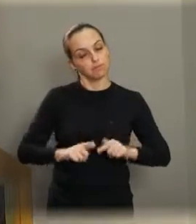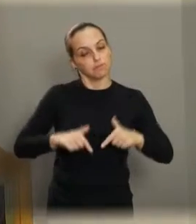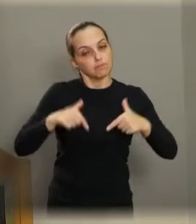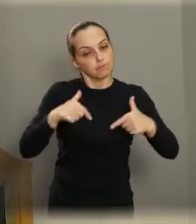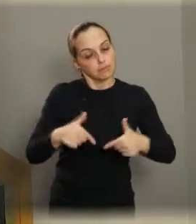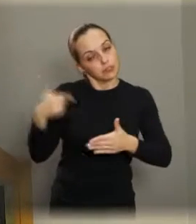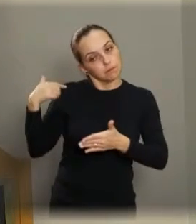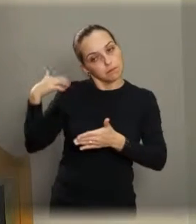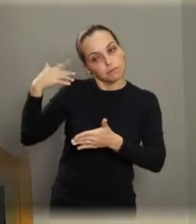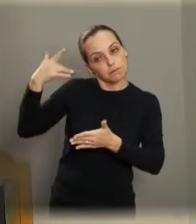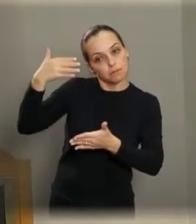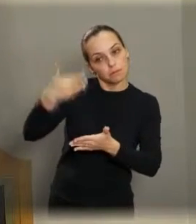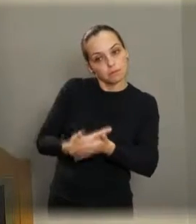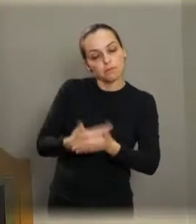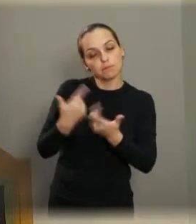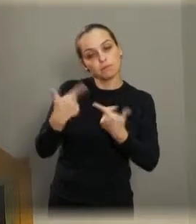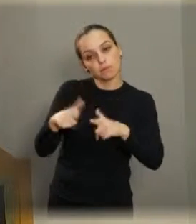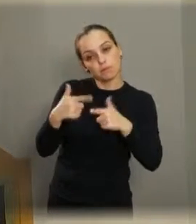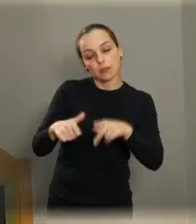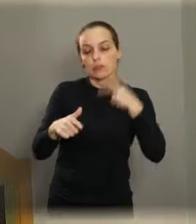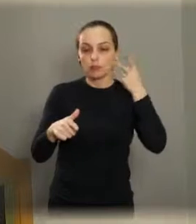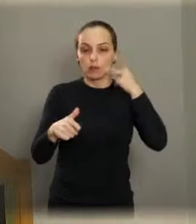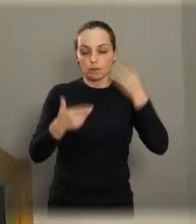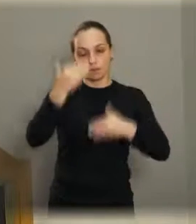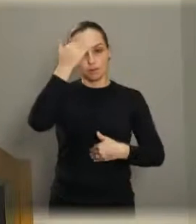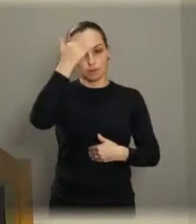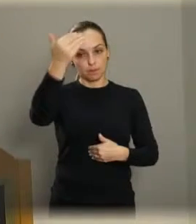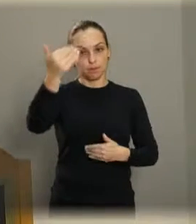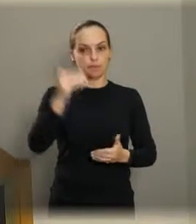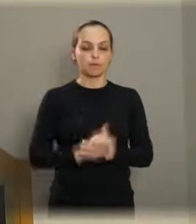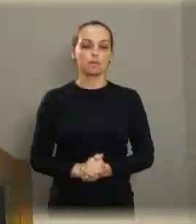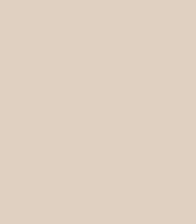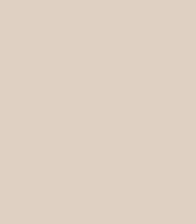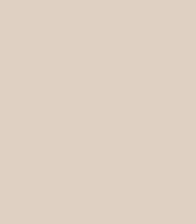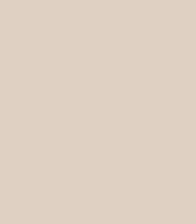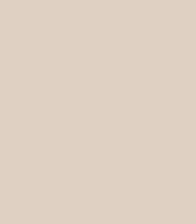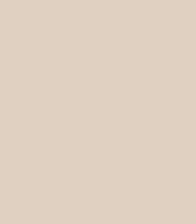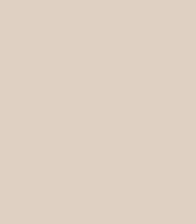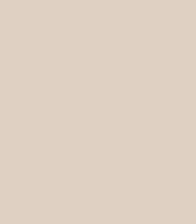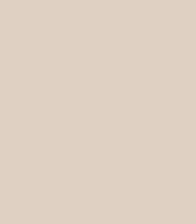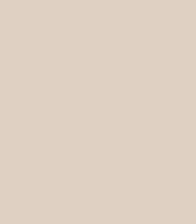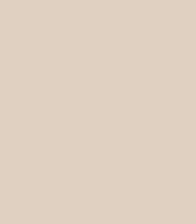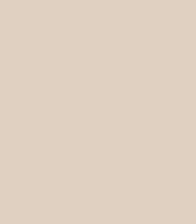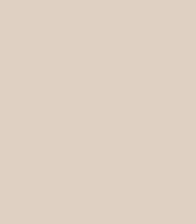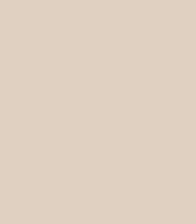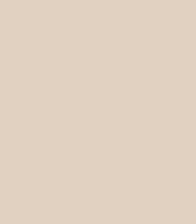desse o anos de Mandato obrigado E aí